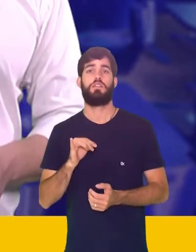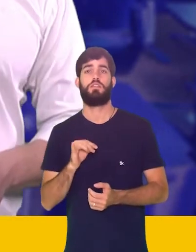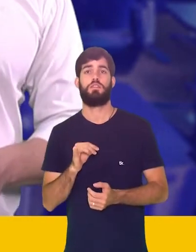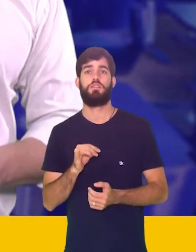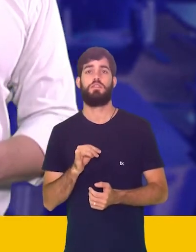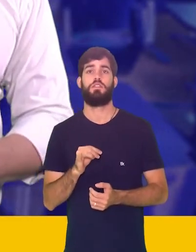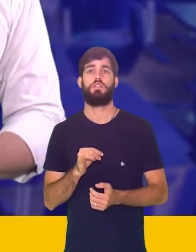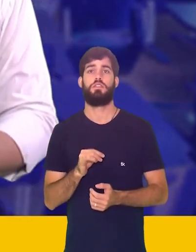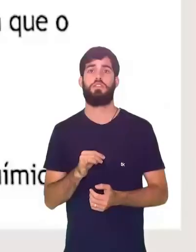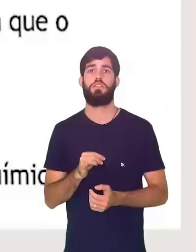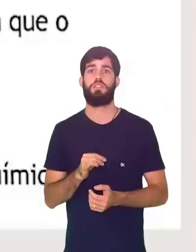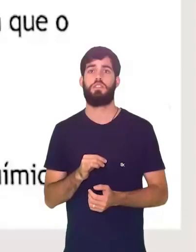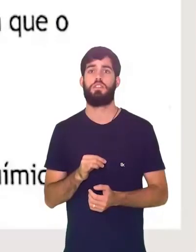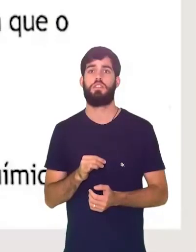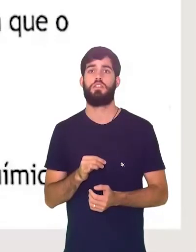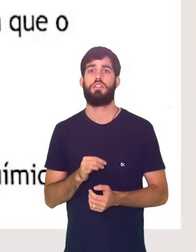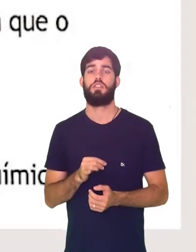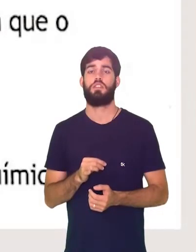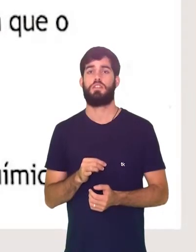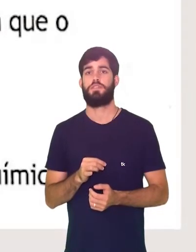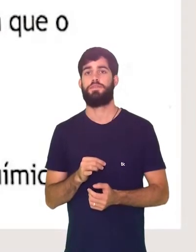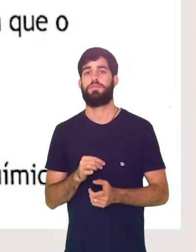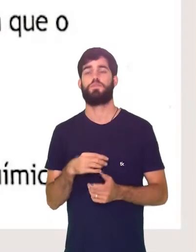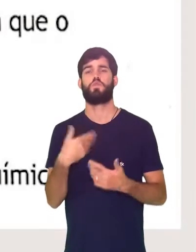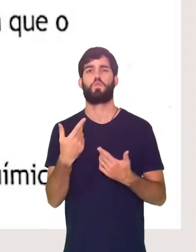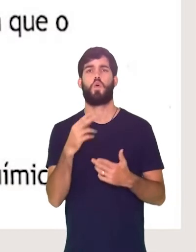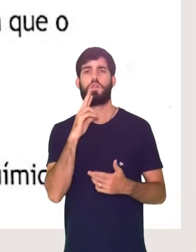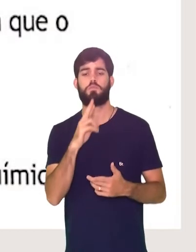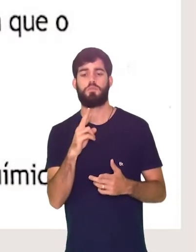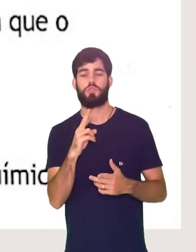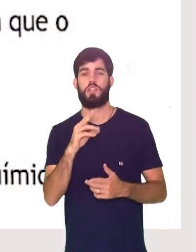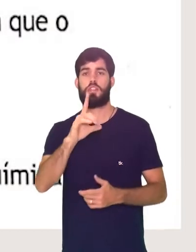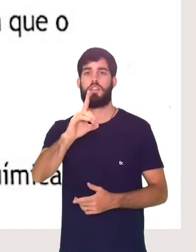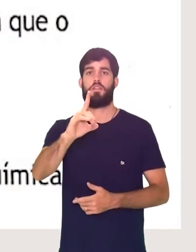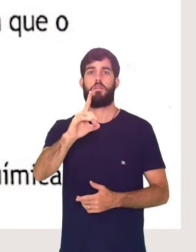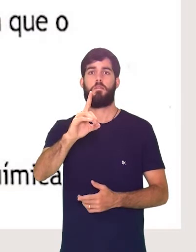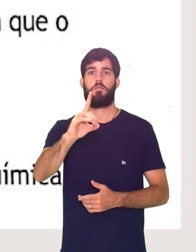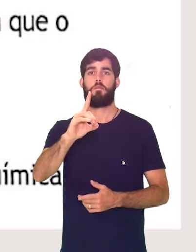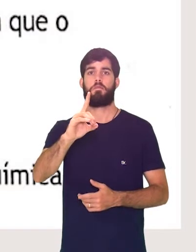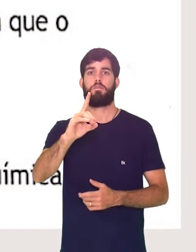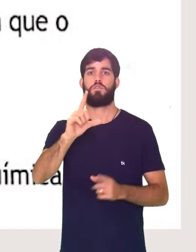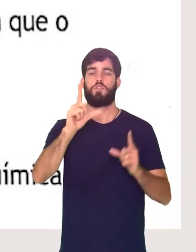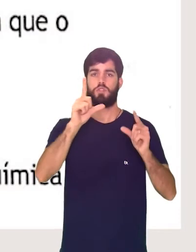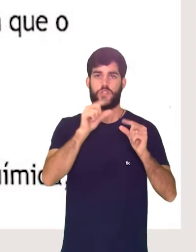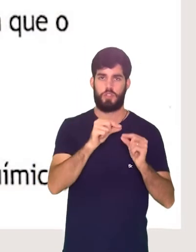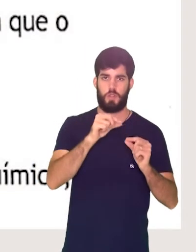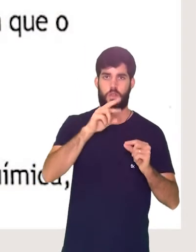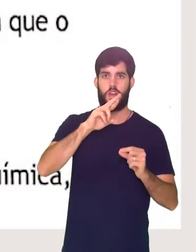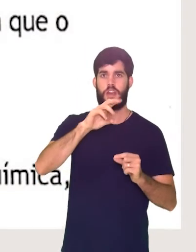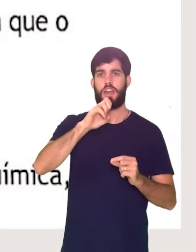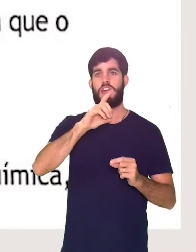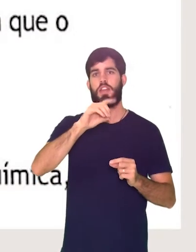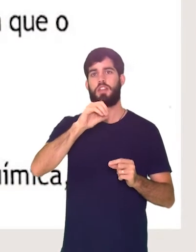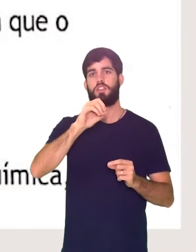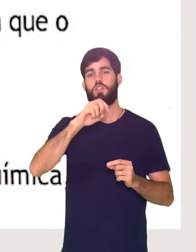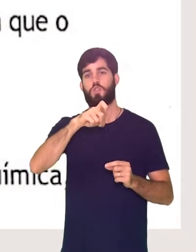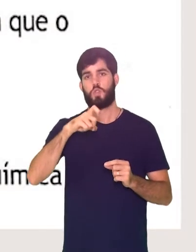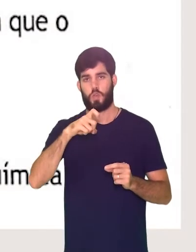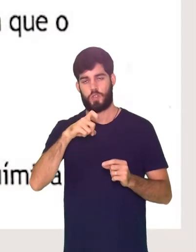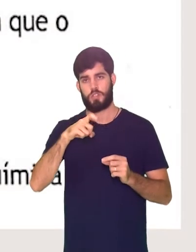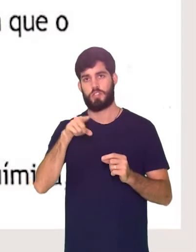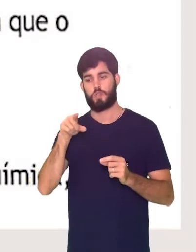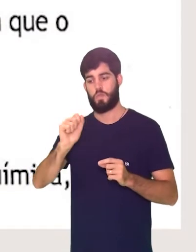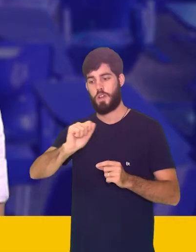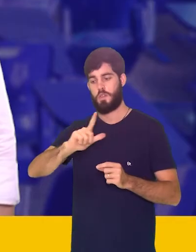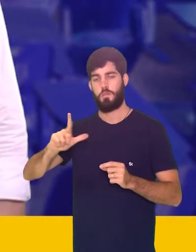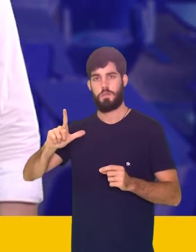a letra D, uma reação redox no qual o alumínio foi oxidado. Muito